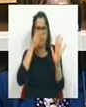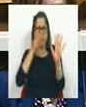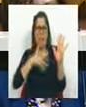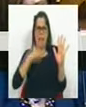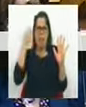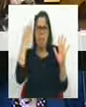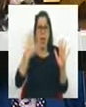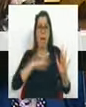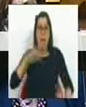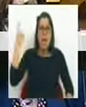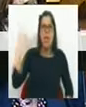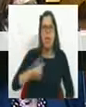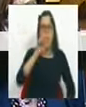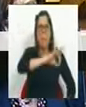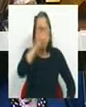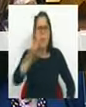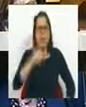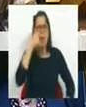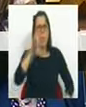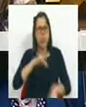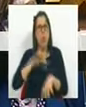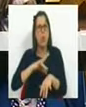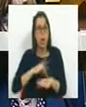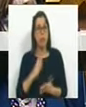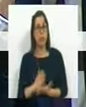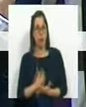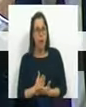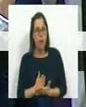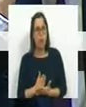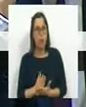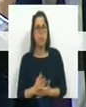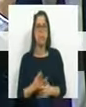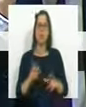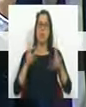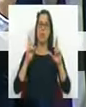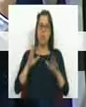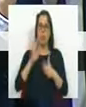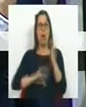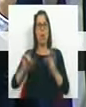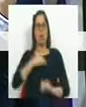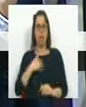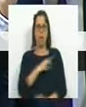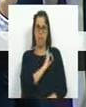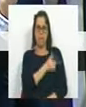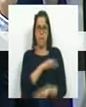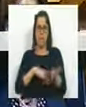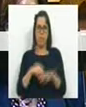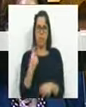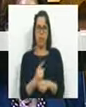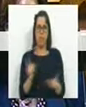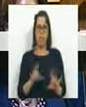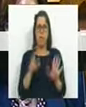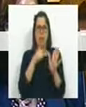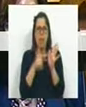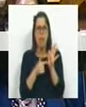lamentável, de querer impor cotas para pessoas doentes nas escolas. Espero que o seu colega da saúde não ouça fazer o mesmo, mas espero que